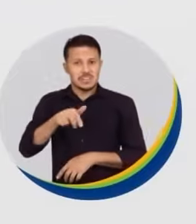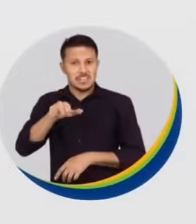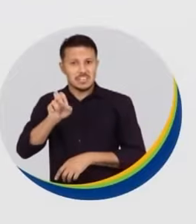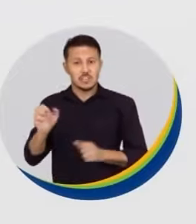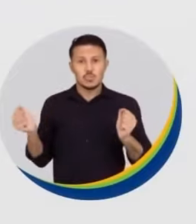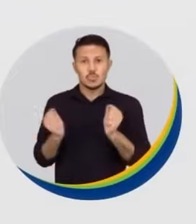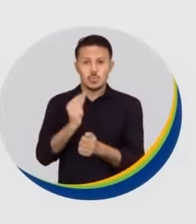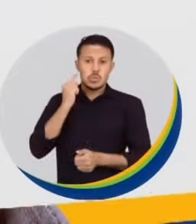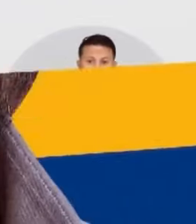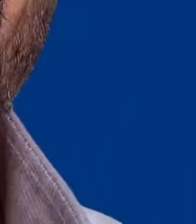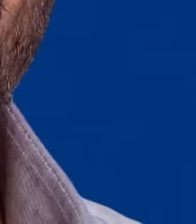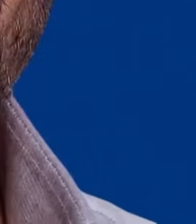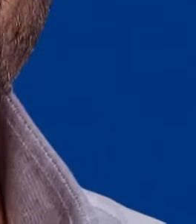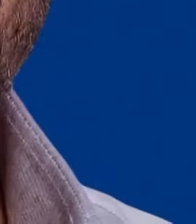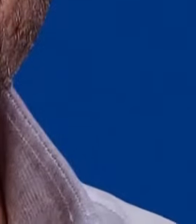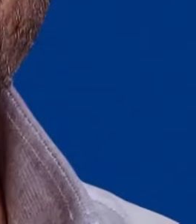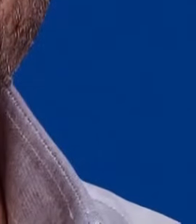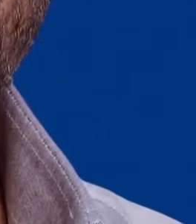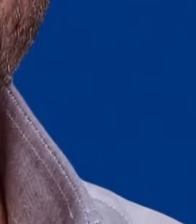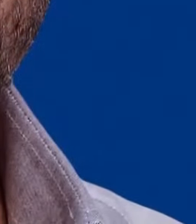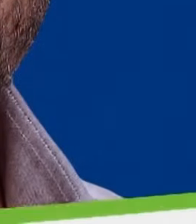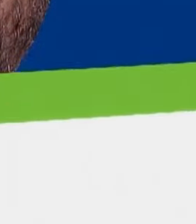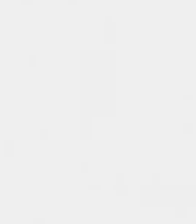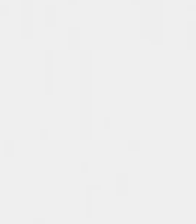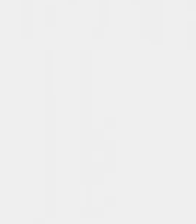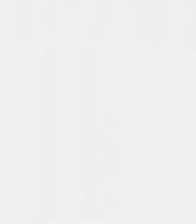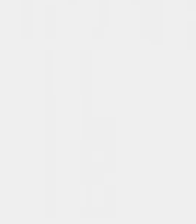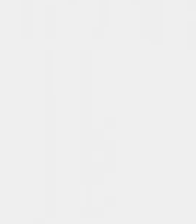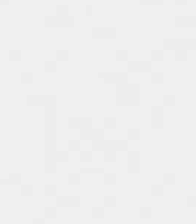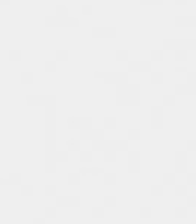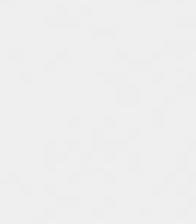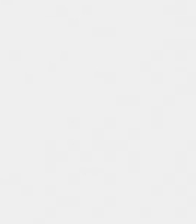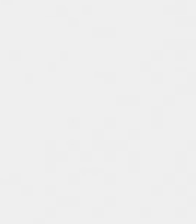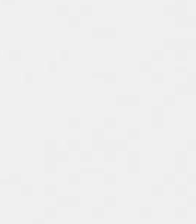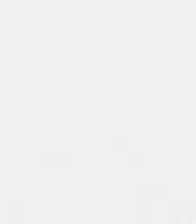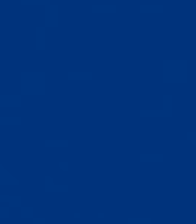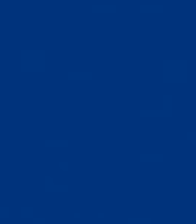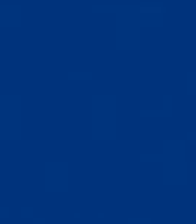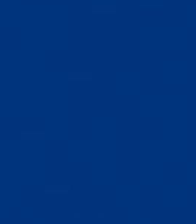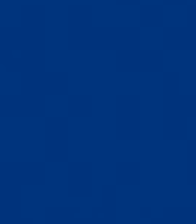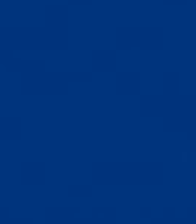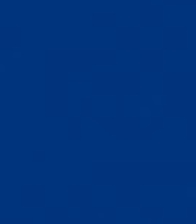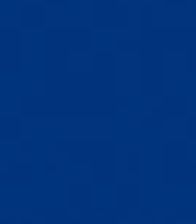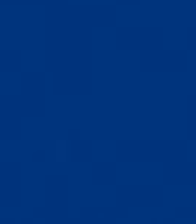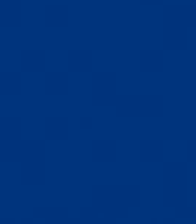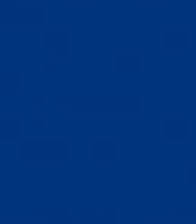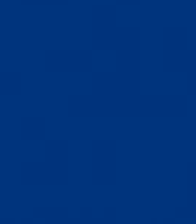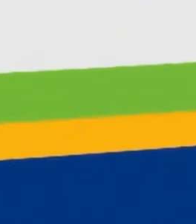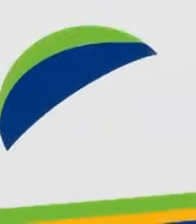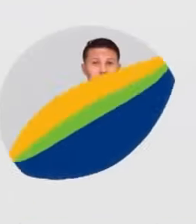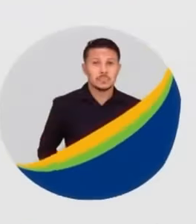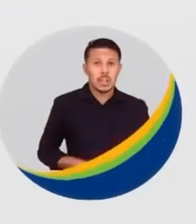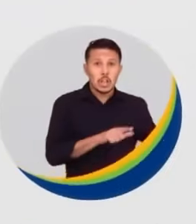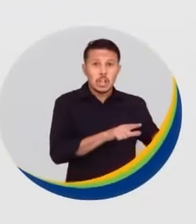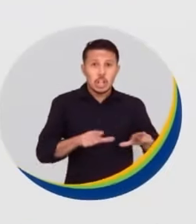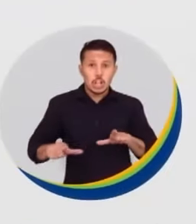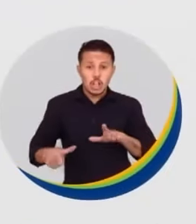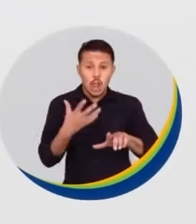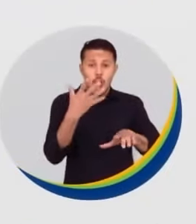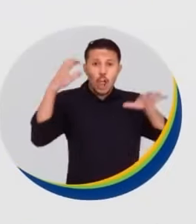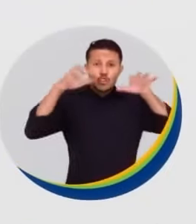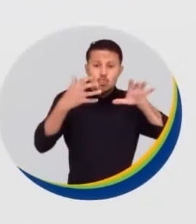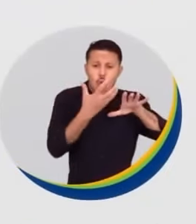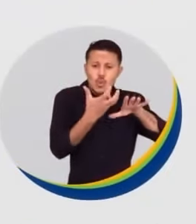Ricardo Nunes, 15. Vote PSD 55. PSD 55. Aprovei o